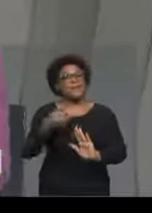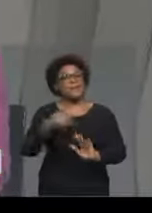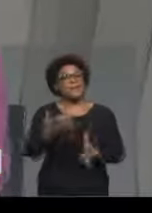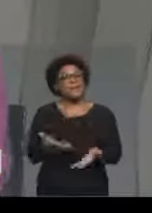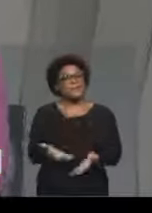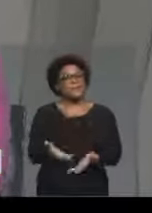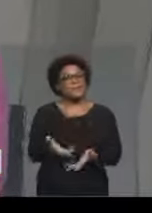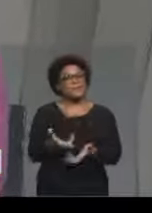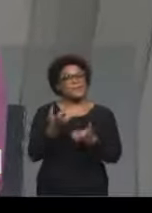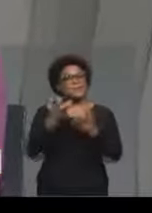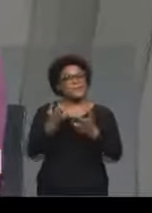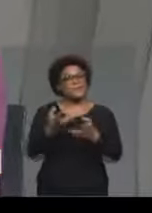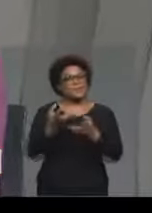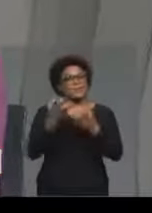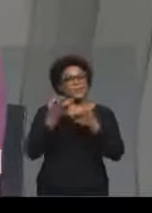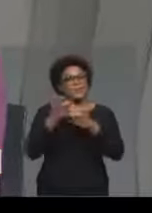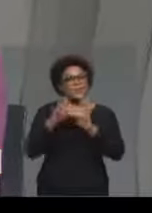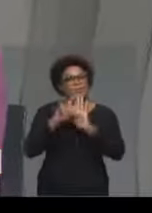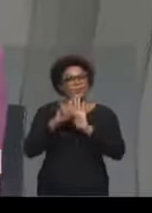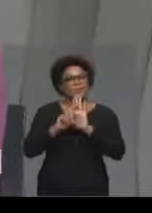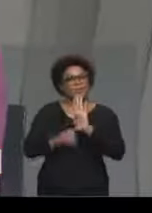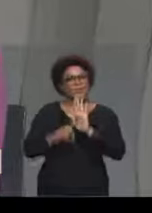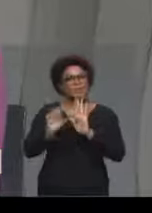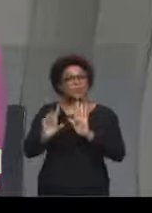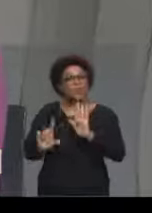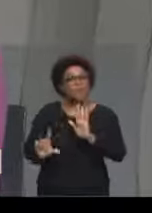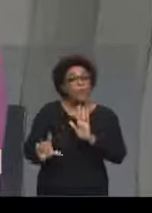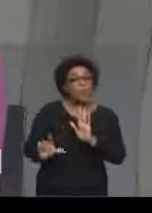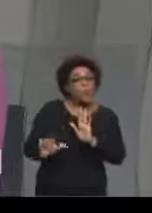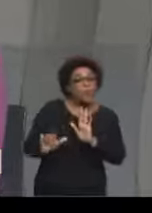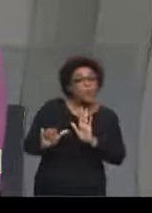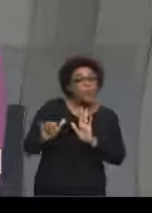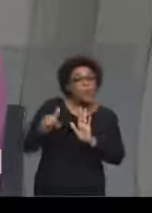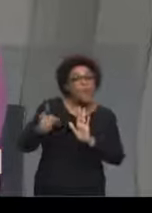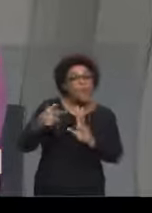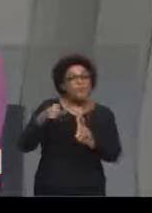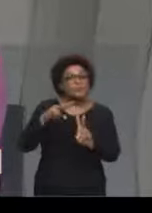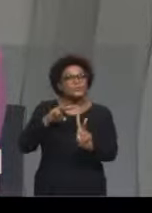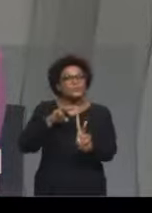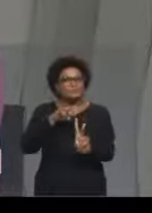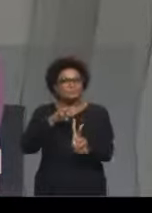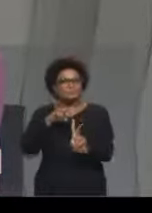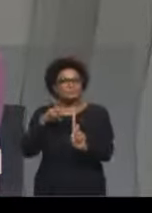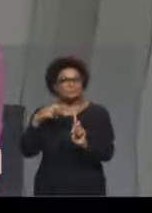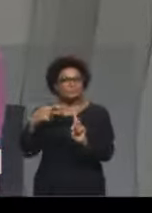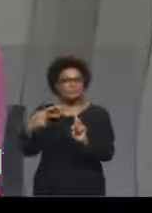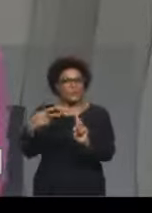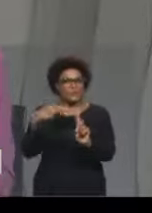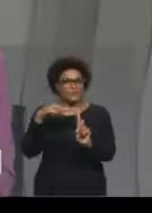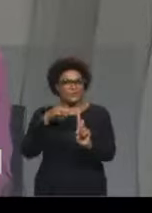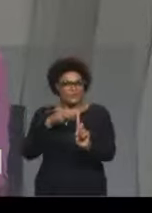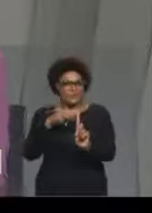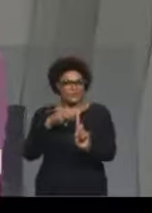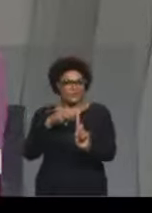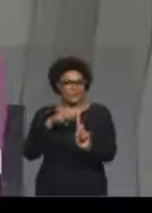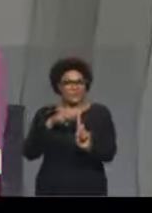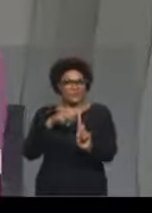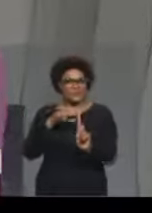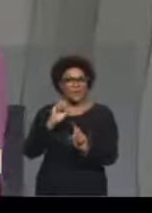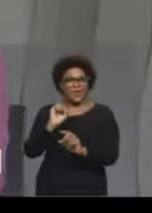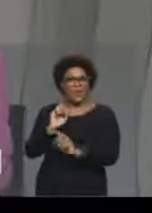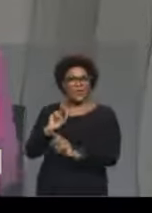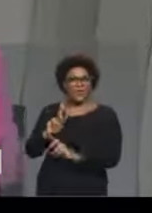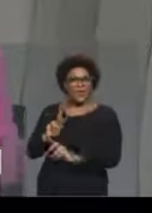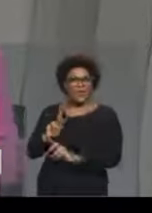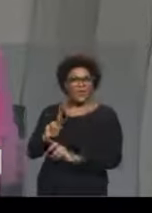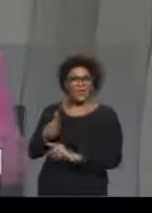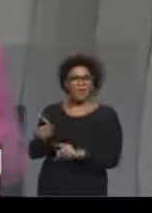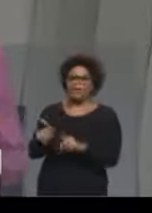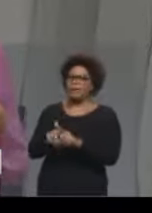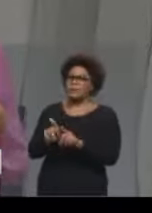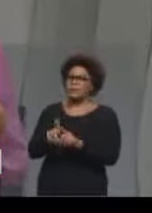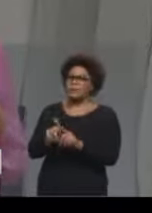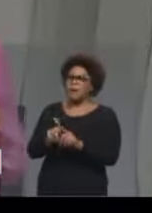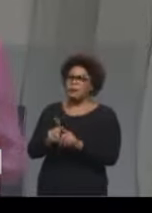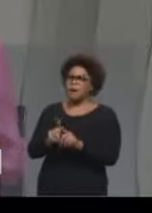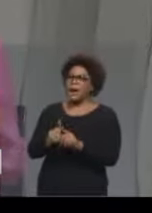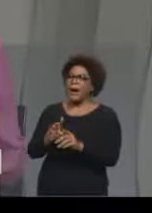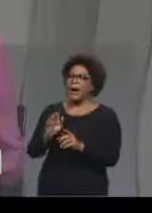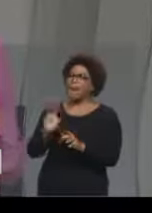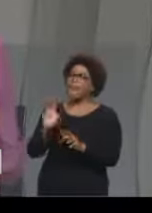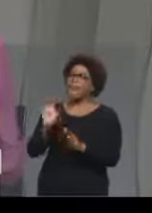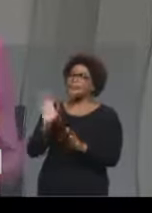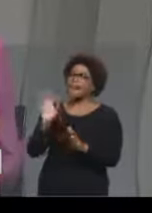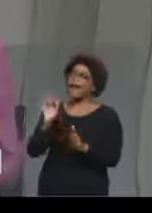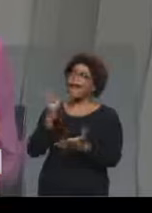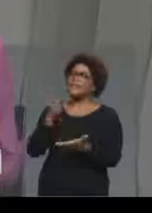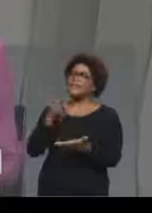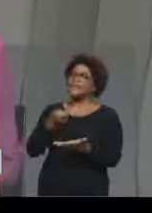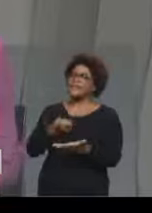uma dica super importante. E só reforçando o que a professora Maria Alice falou, né, são textos que a gente às vezes